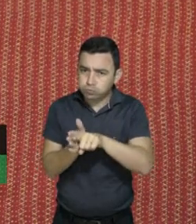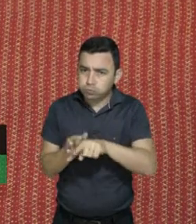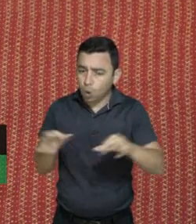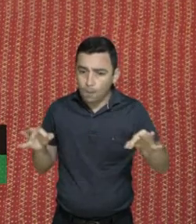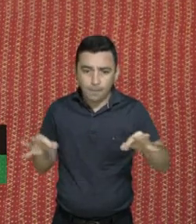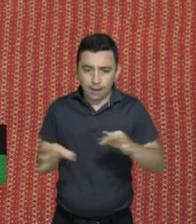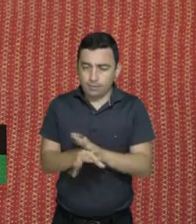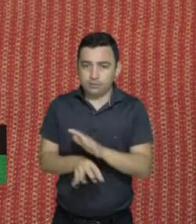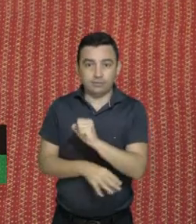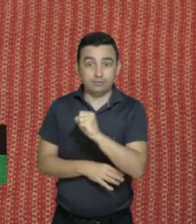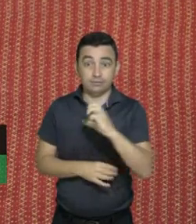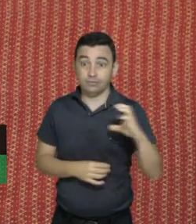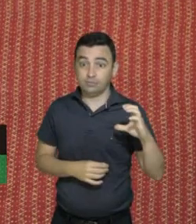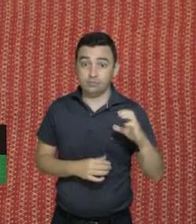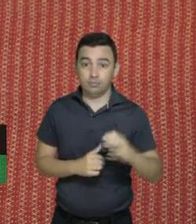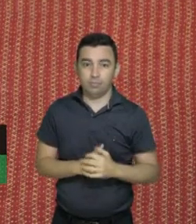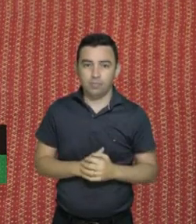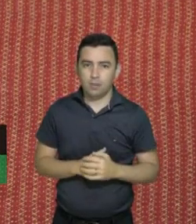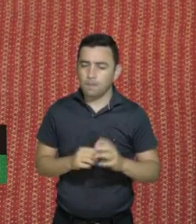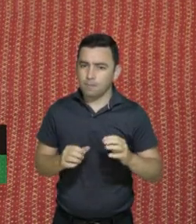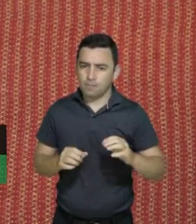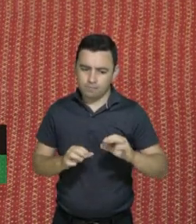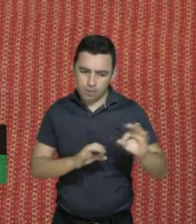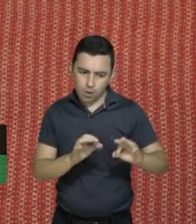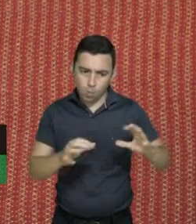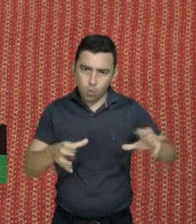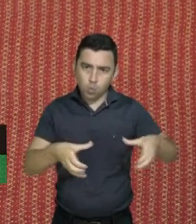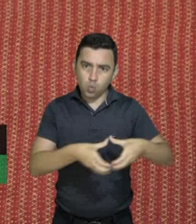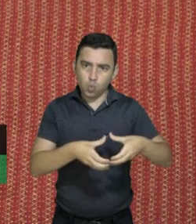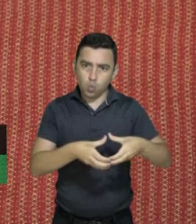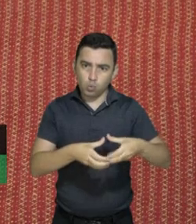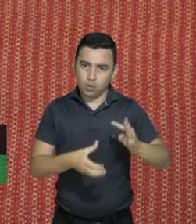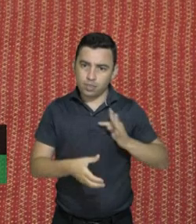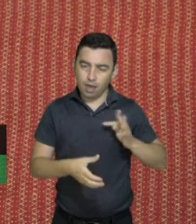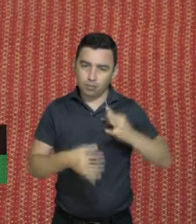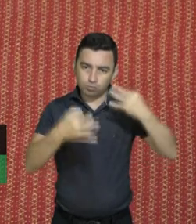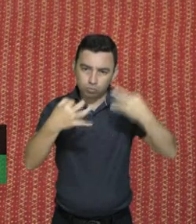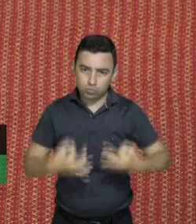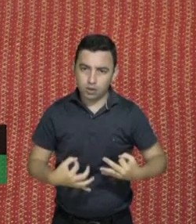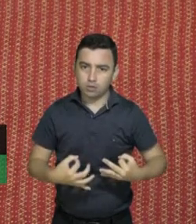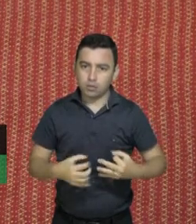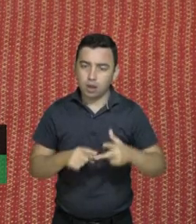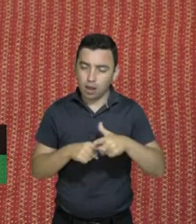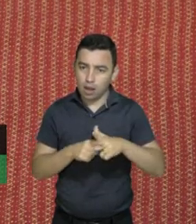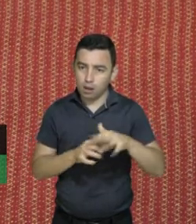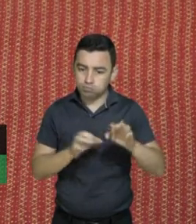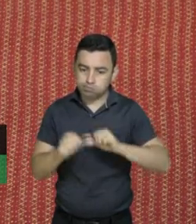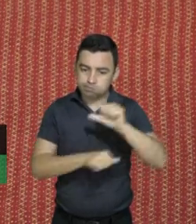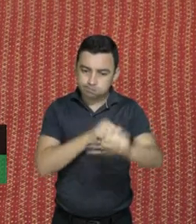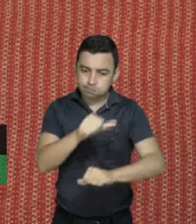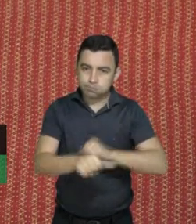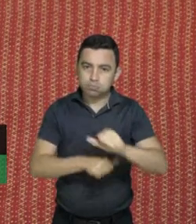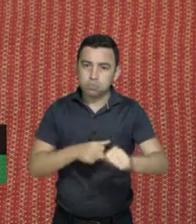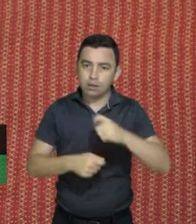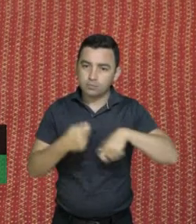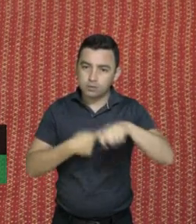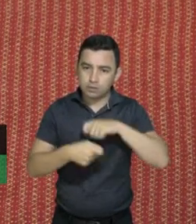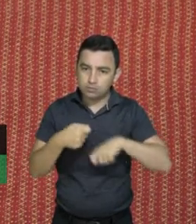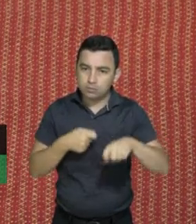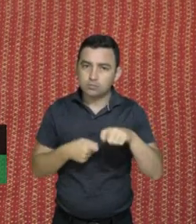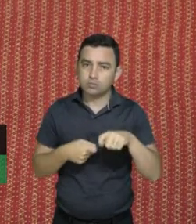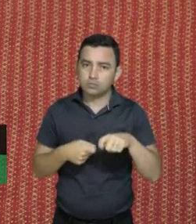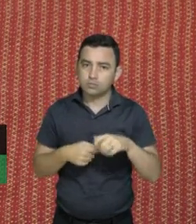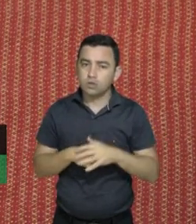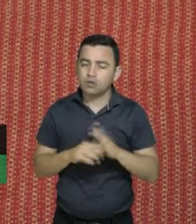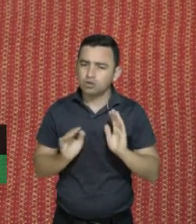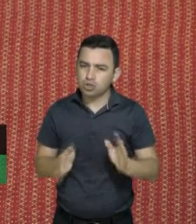de Santa Catarina montou uma equipe técnica correta já fez a reforma administrativa já vem dando